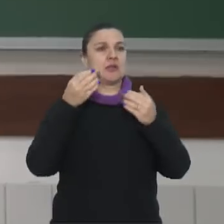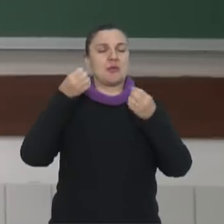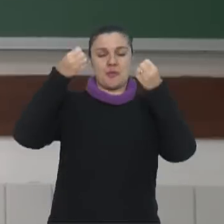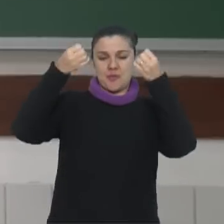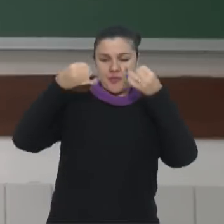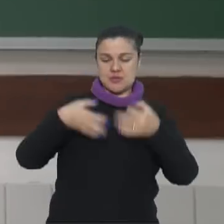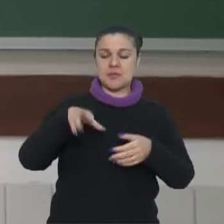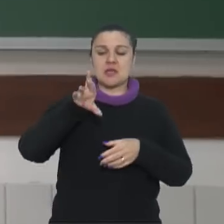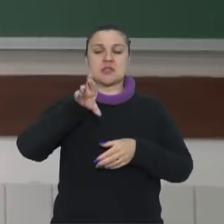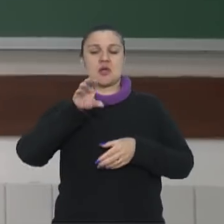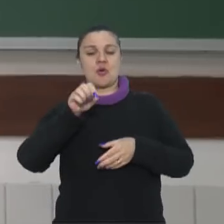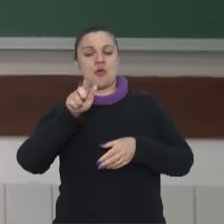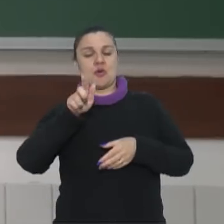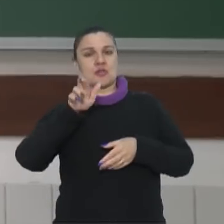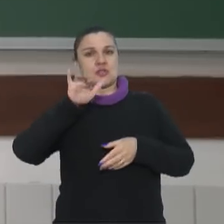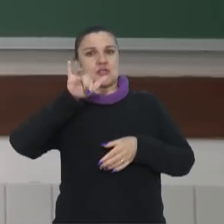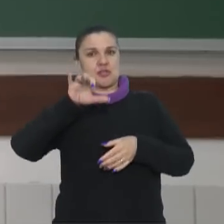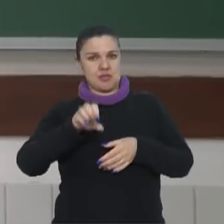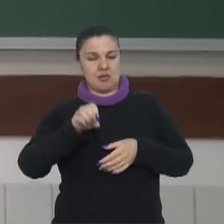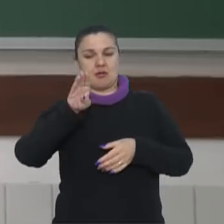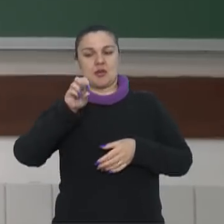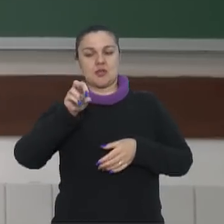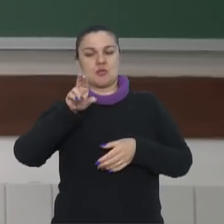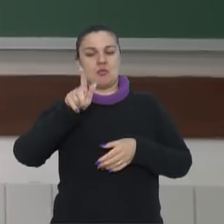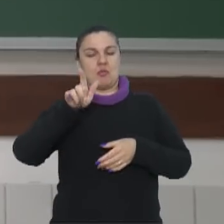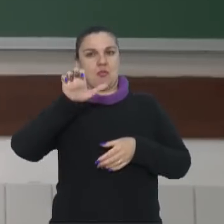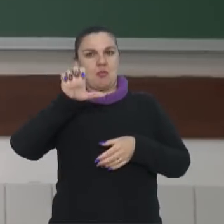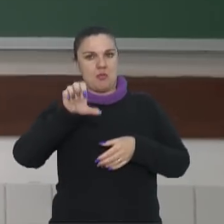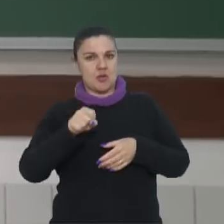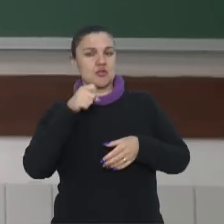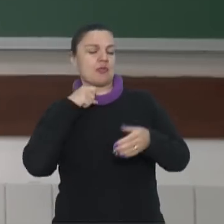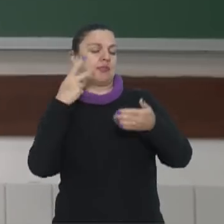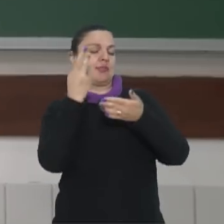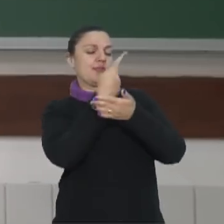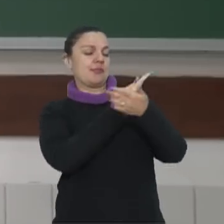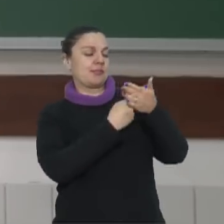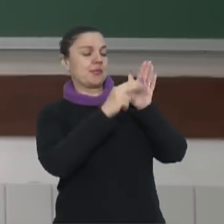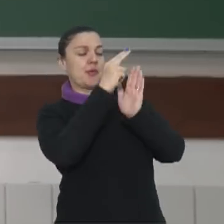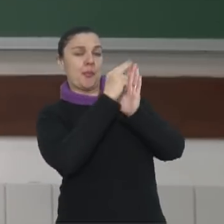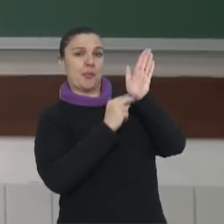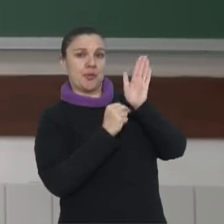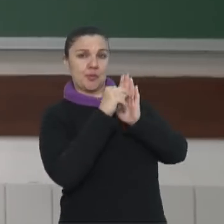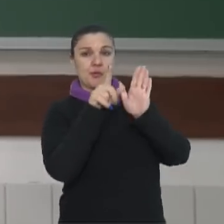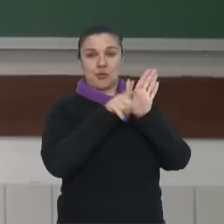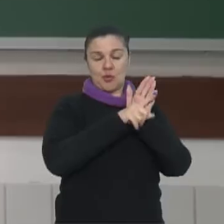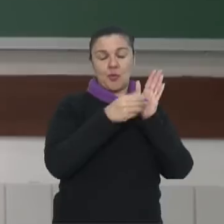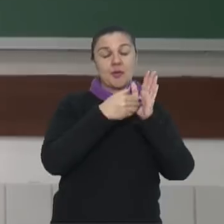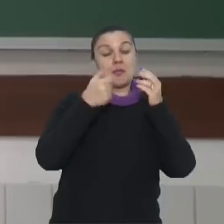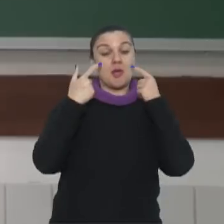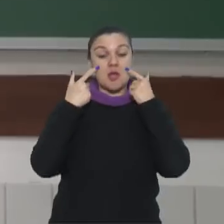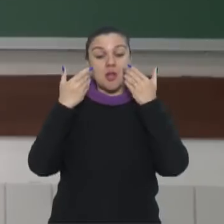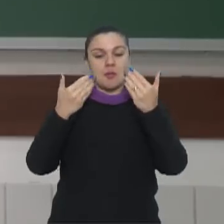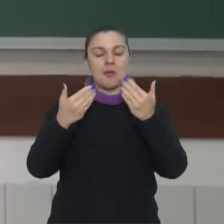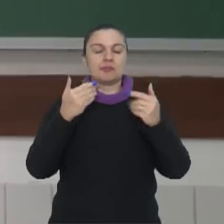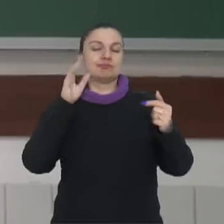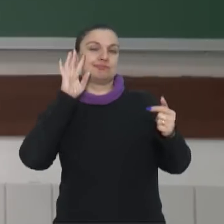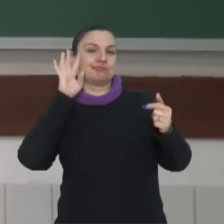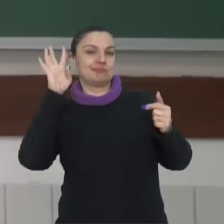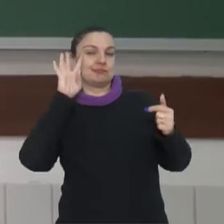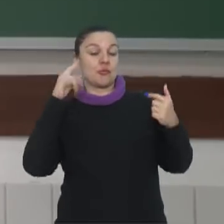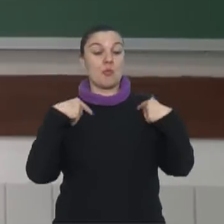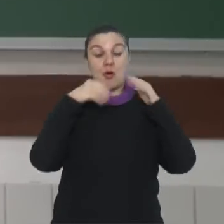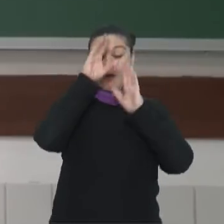do Rogério Borges, como artista e ilustrador pintor, ele traz para nós uma perspectiva,